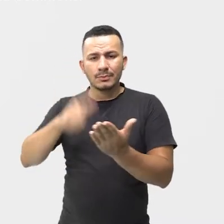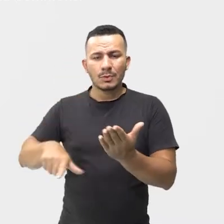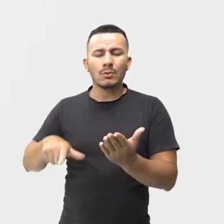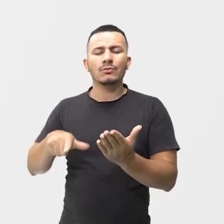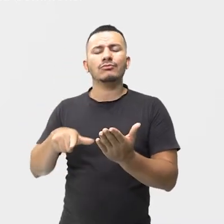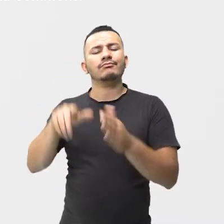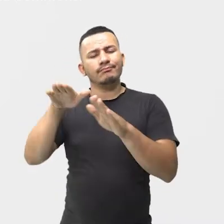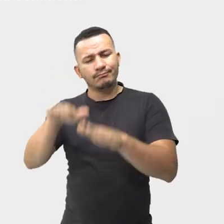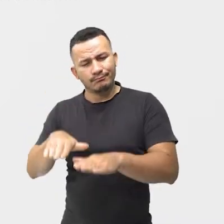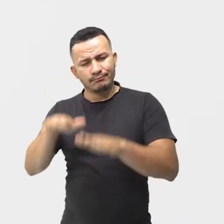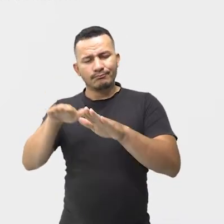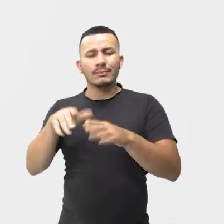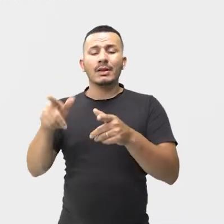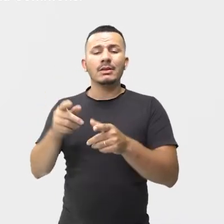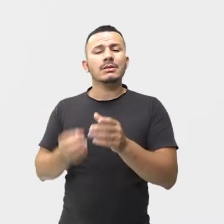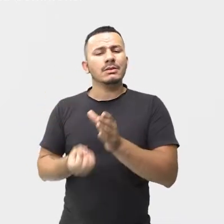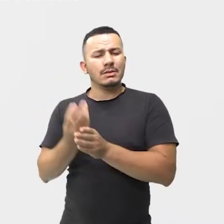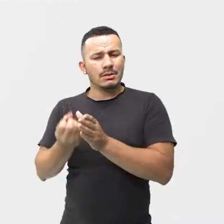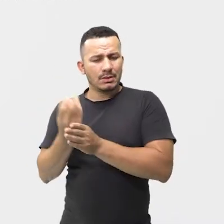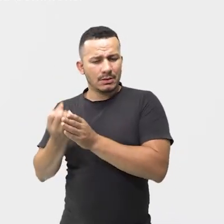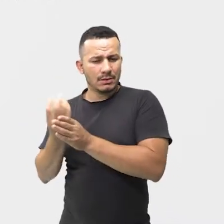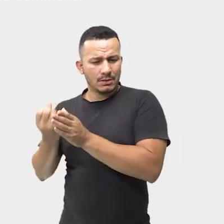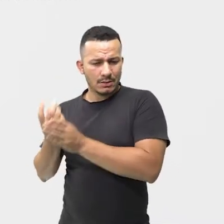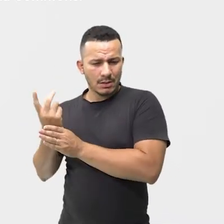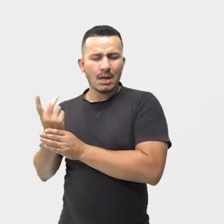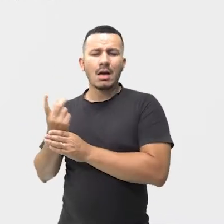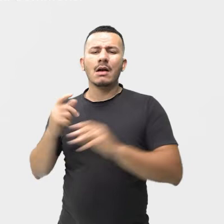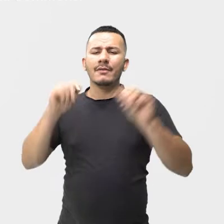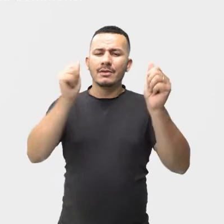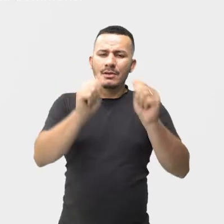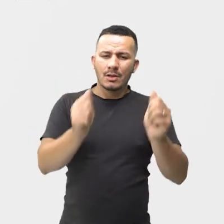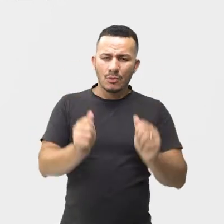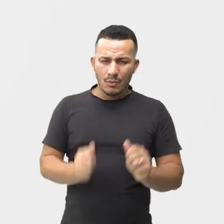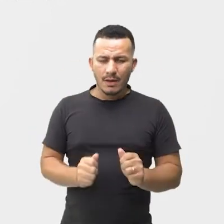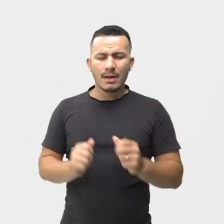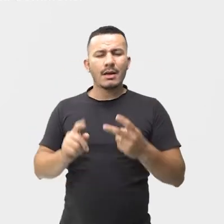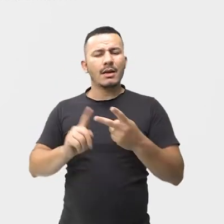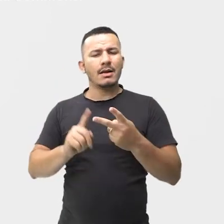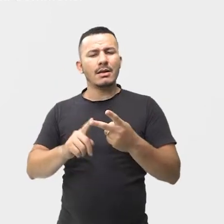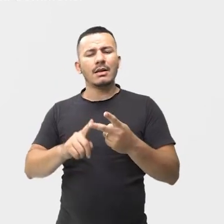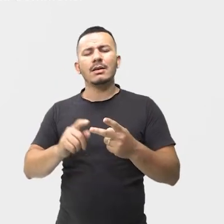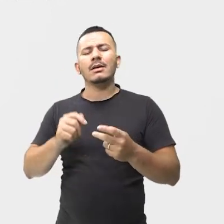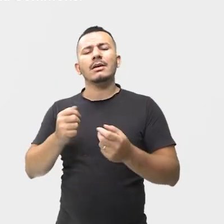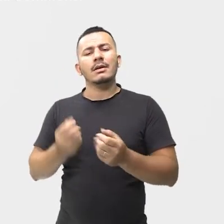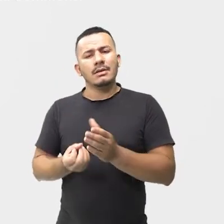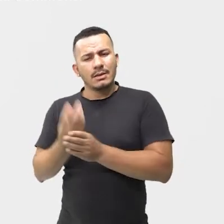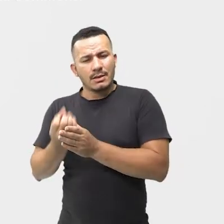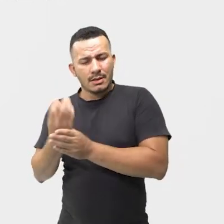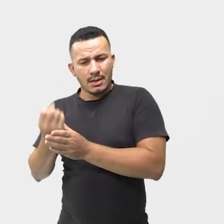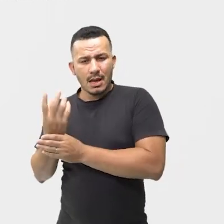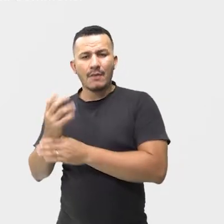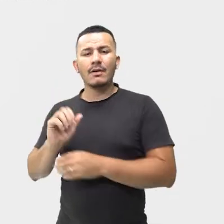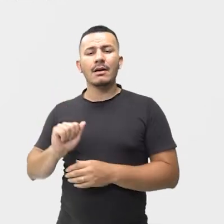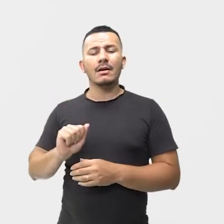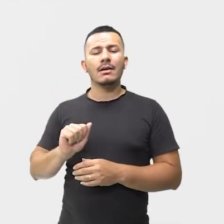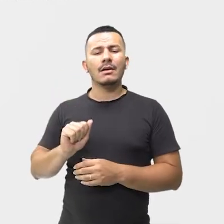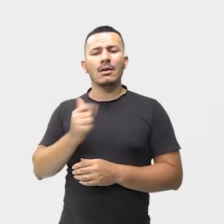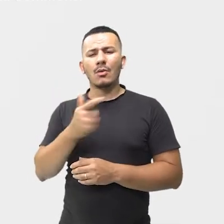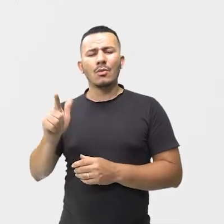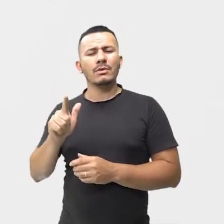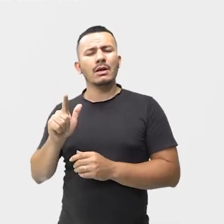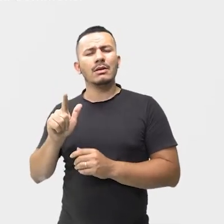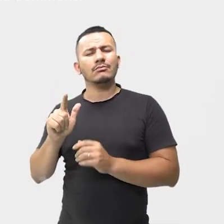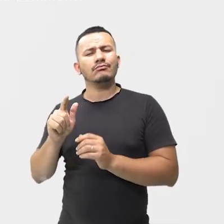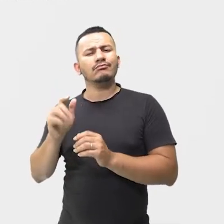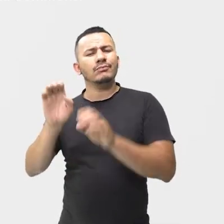estatuetas, vasos e mastabas que representavam sua concepção do além-vida. Aí nós temos